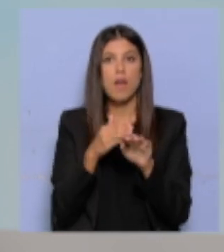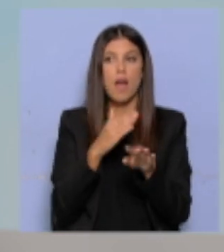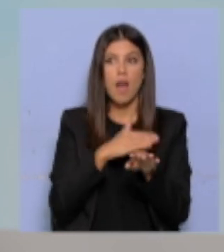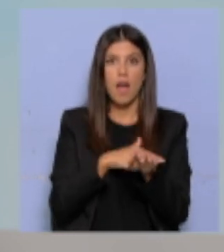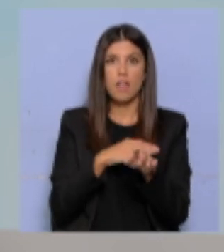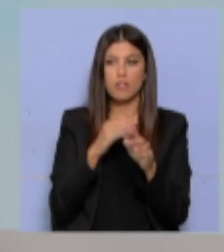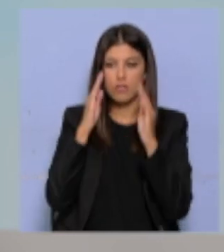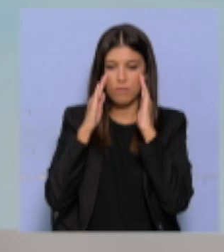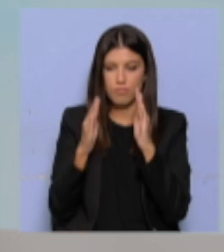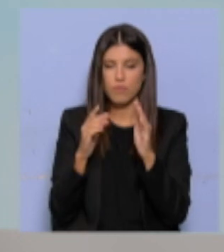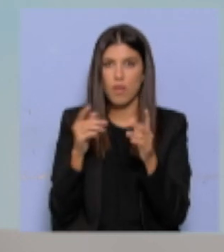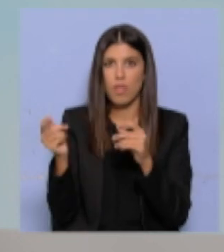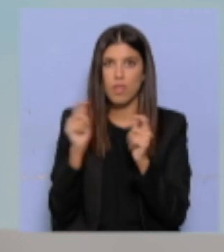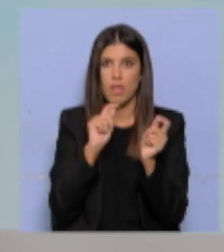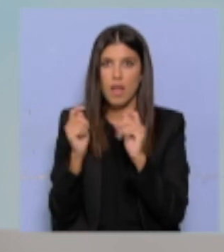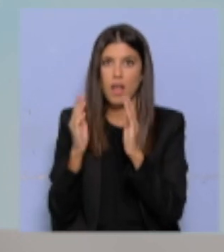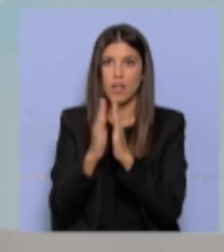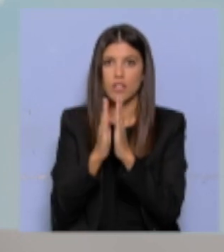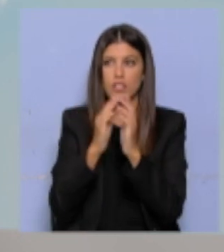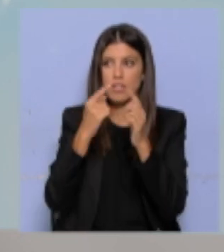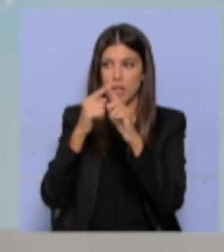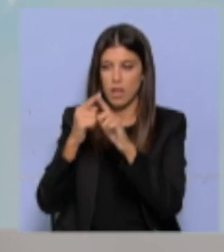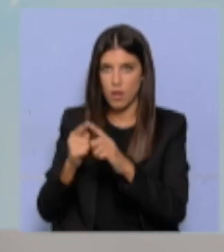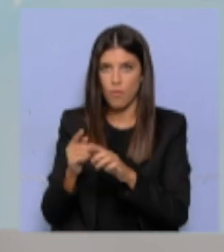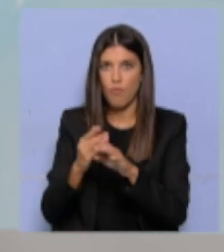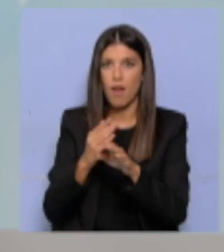diálogo interreligioso, o diálogo entre as religiões,